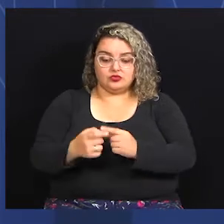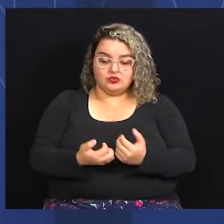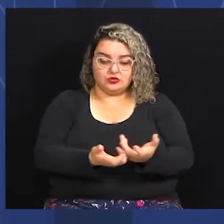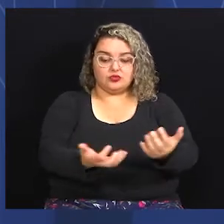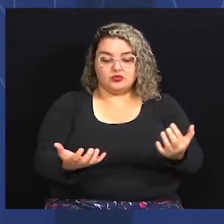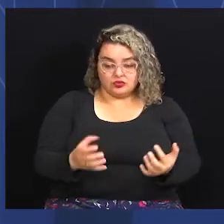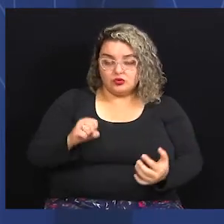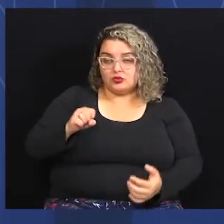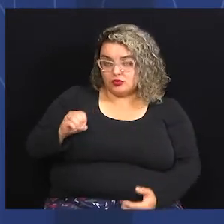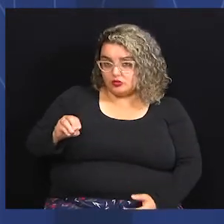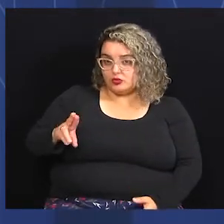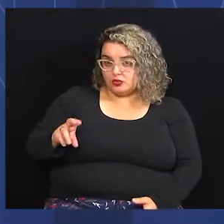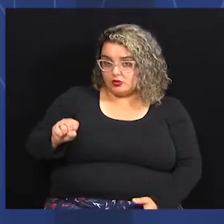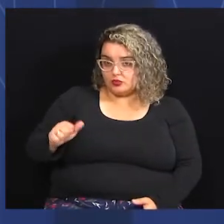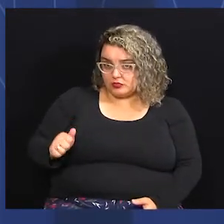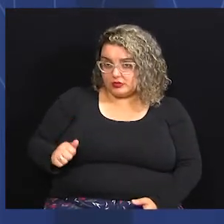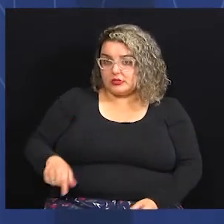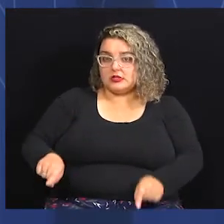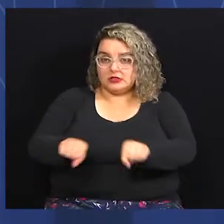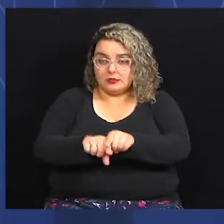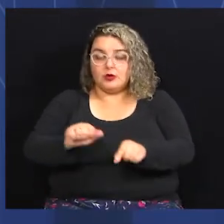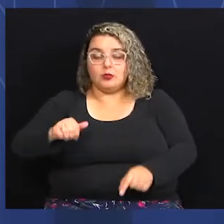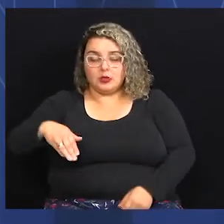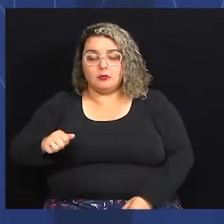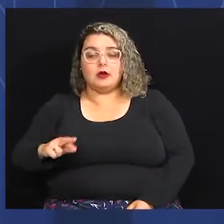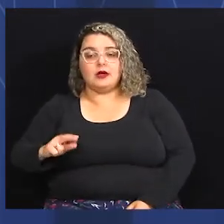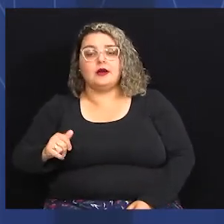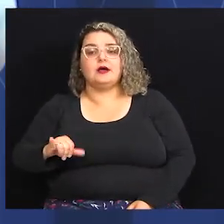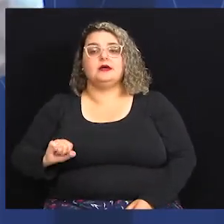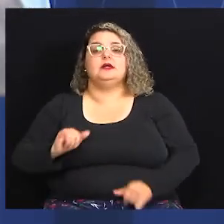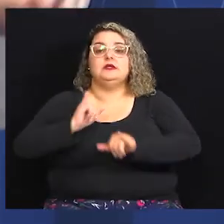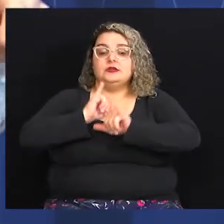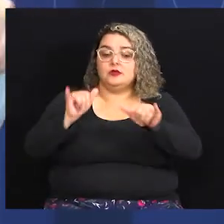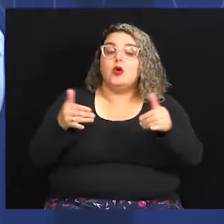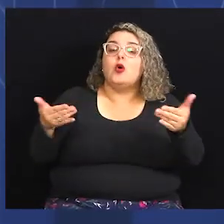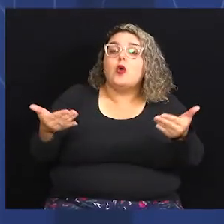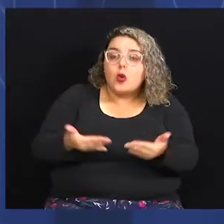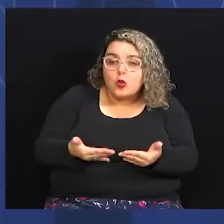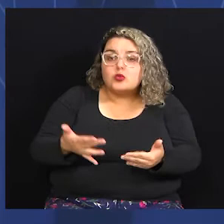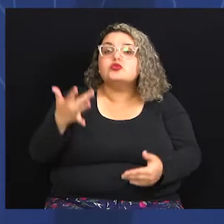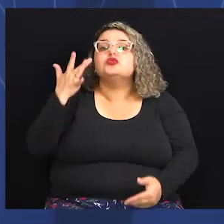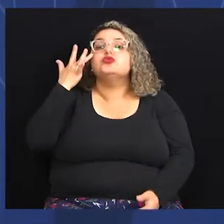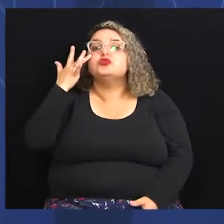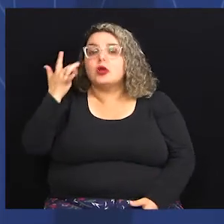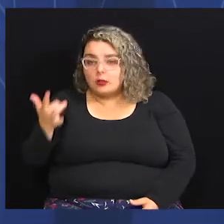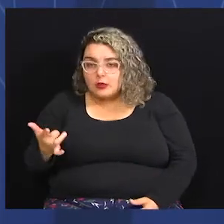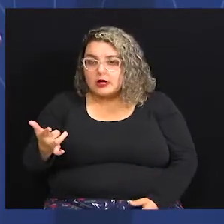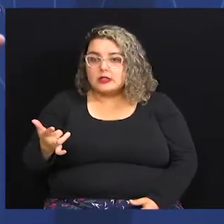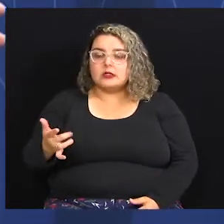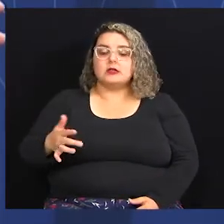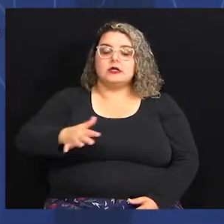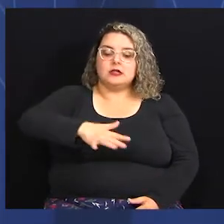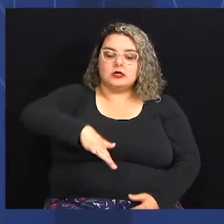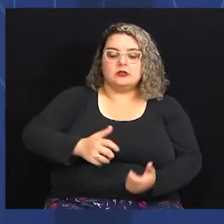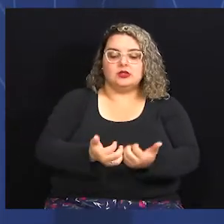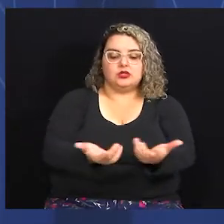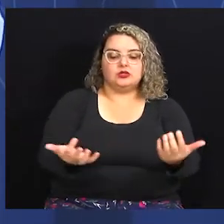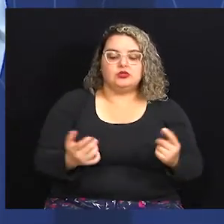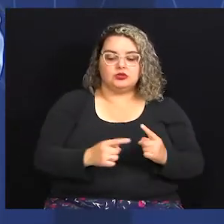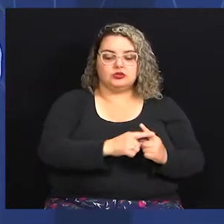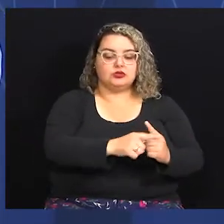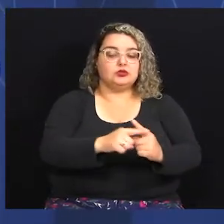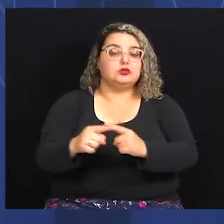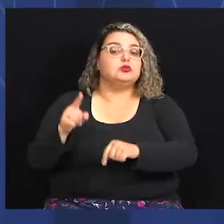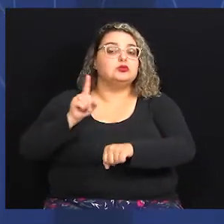Sousas e o Nossa Senhora da Conceição o amarais informou que hoje e amanhã Esse cemitérios